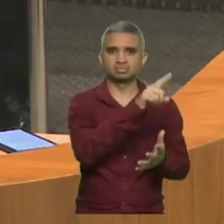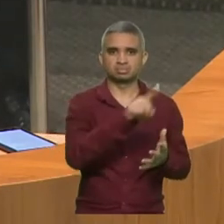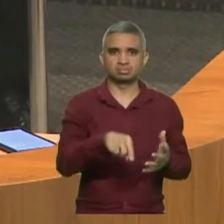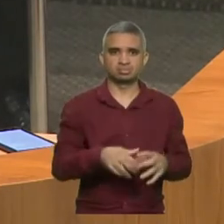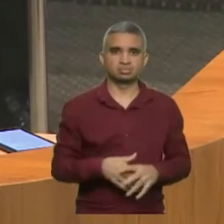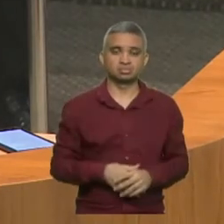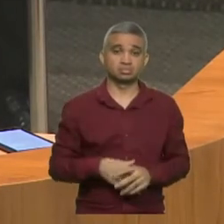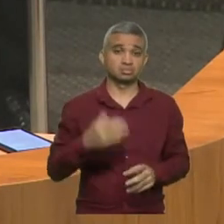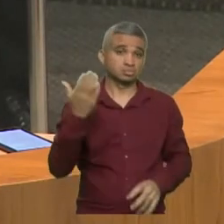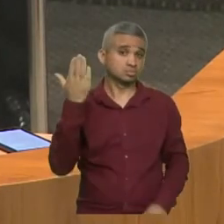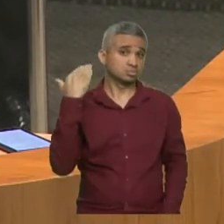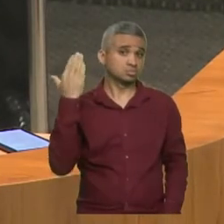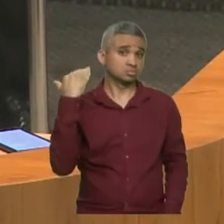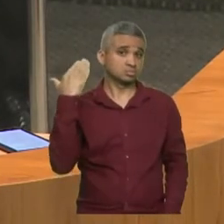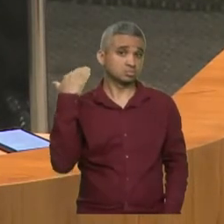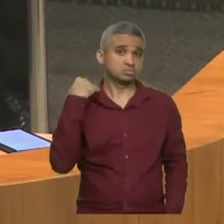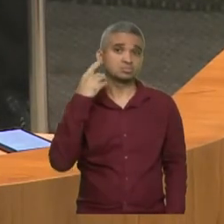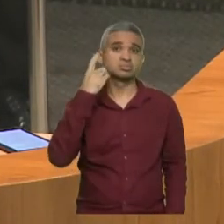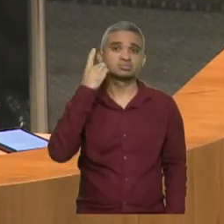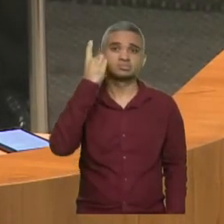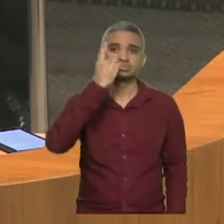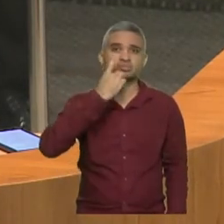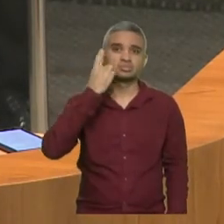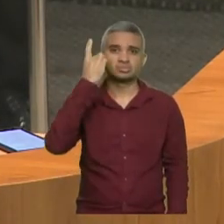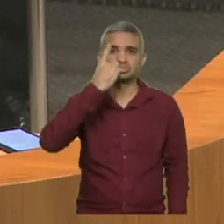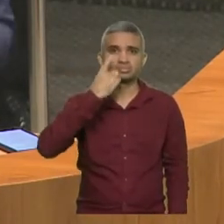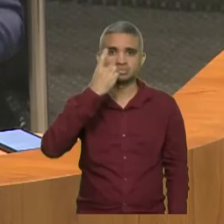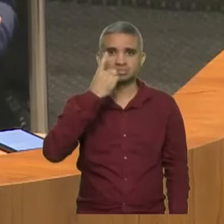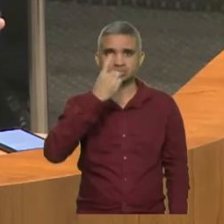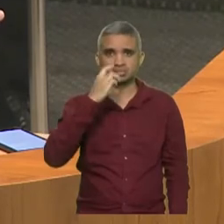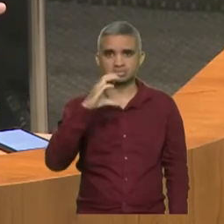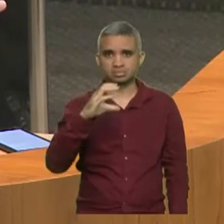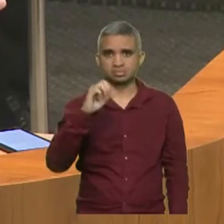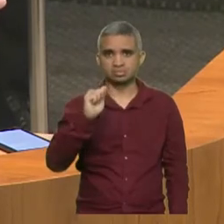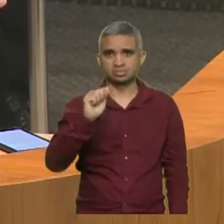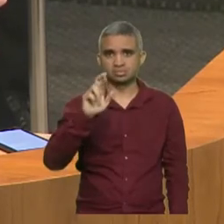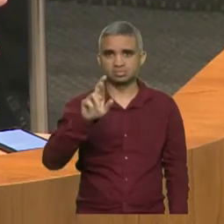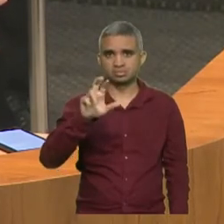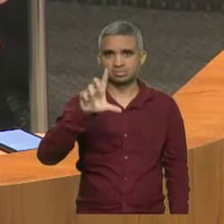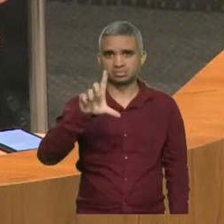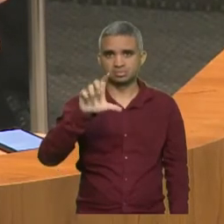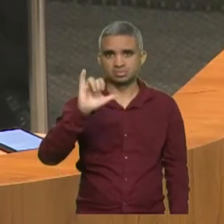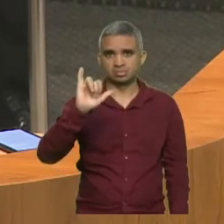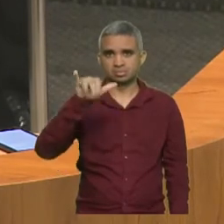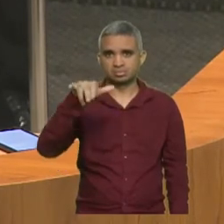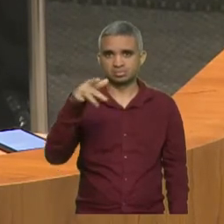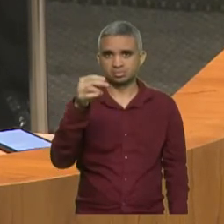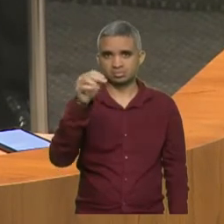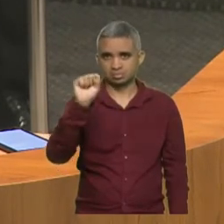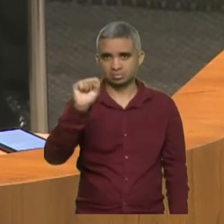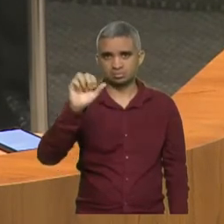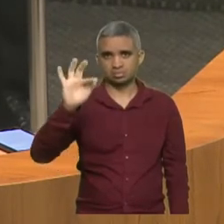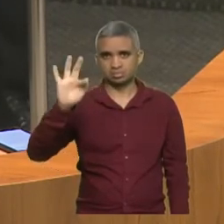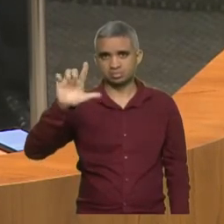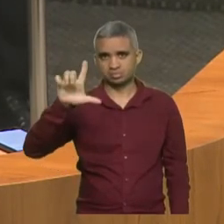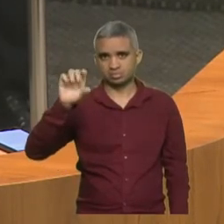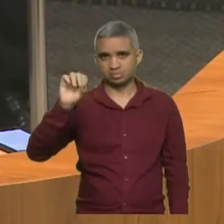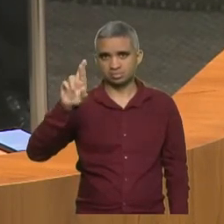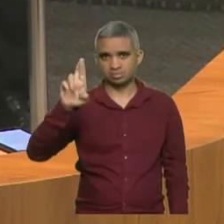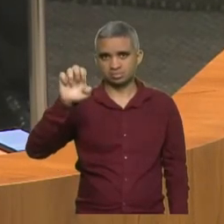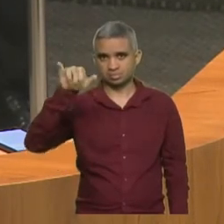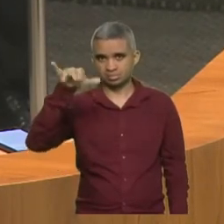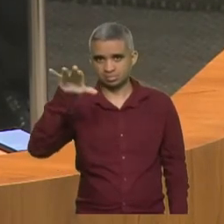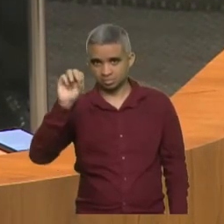Florenço, e eu fui fazer a exposição dos motivos. Como que o mesmo projeto, o deputado Biro do Pindaré, aprovado, deputado